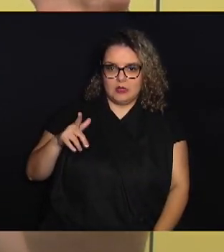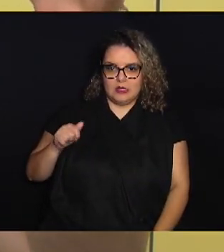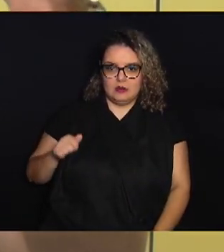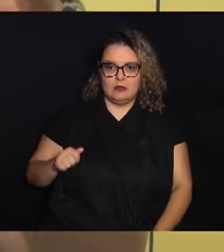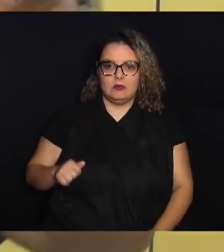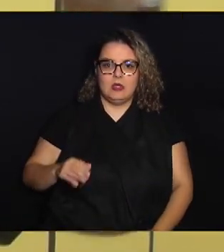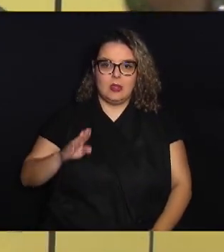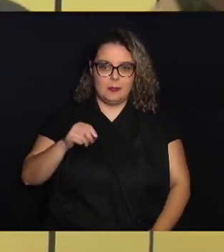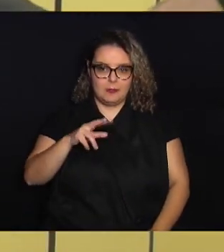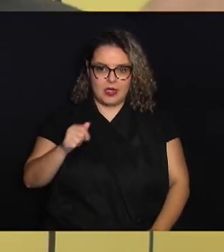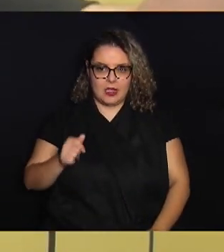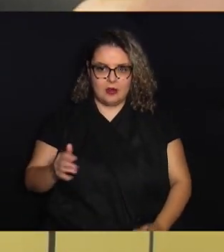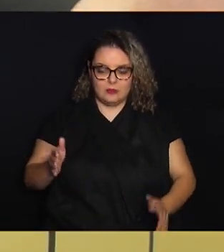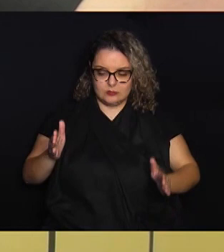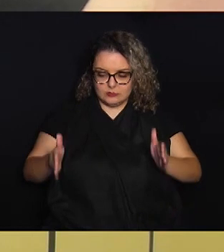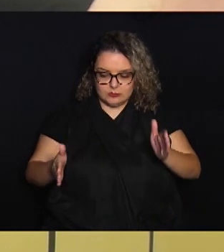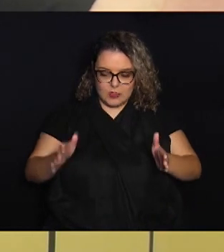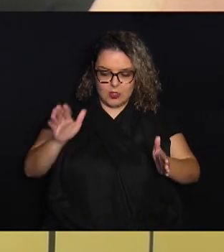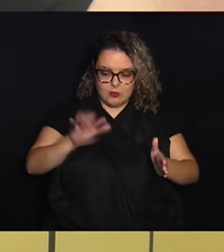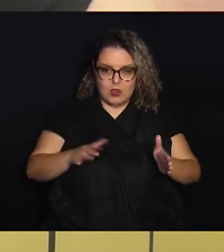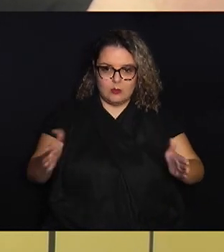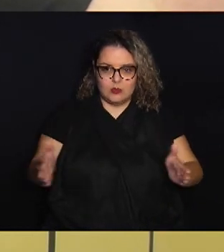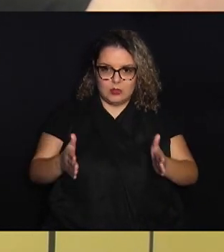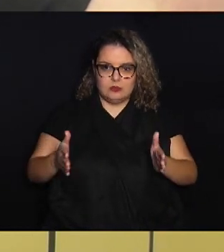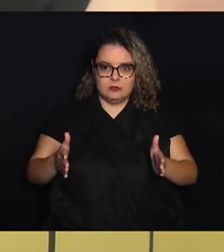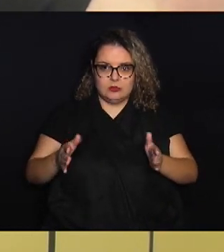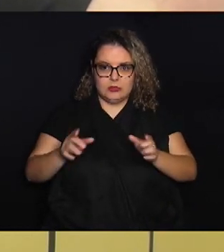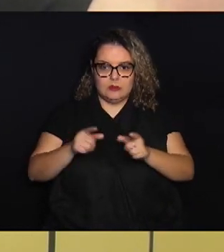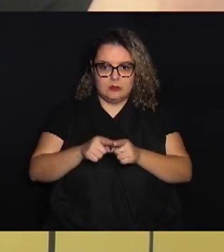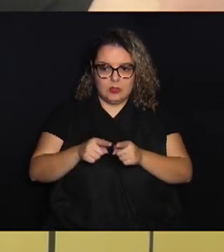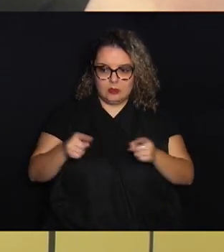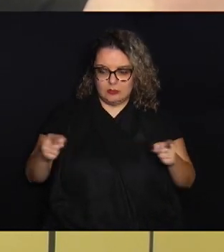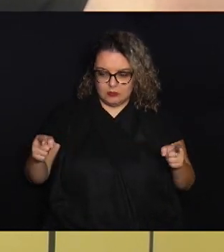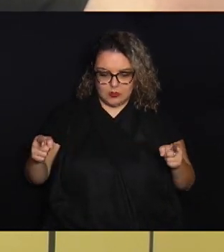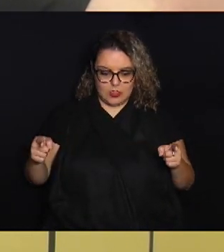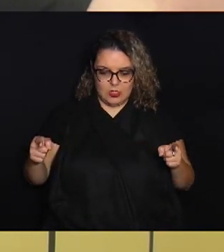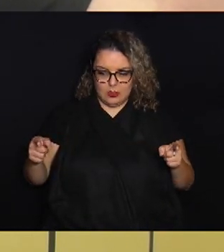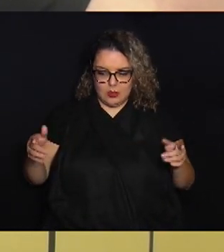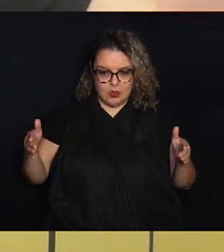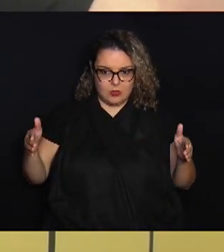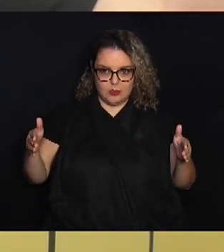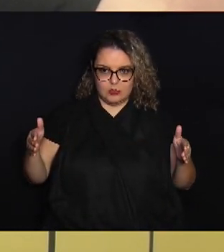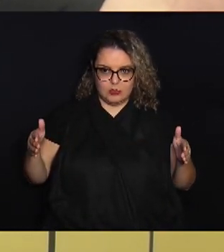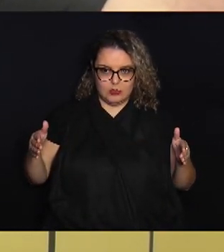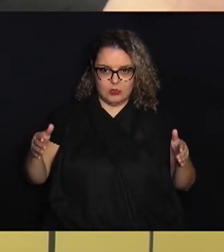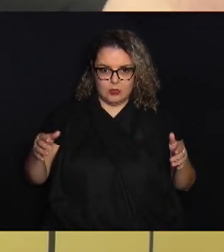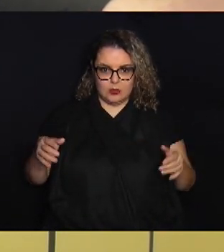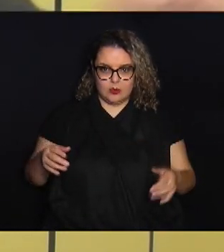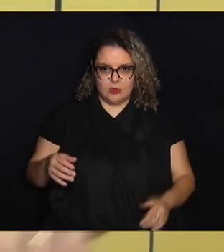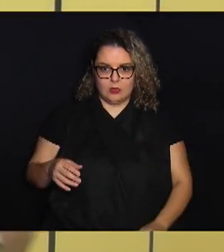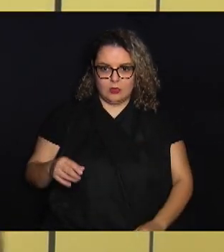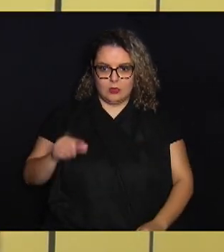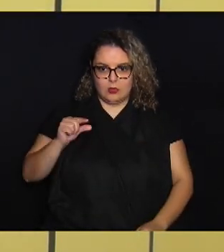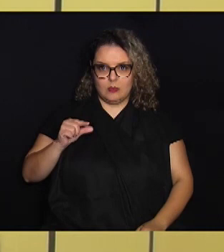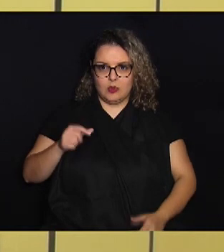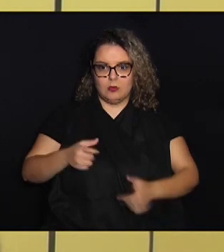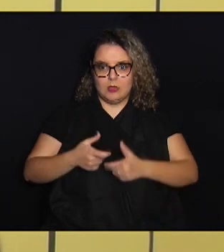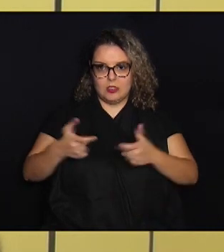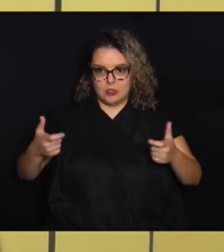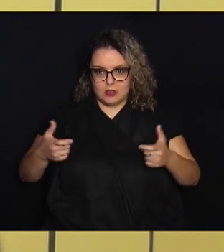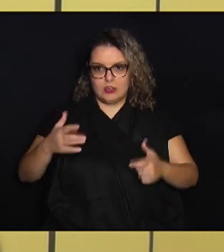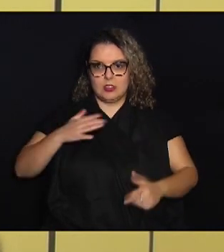duas tábuas. A grossura da parede da catedral é um negócio gigantesco, um pouco mais grossa que a parede da minha casa, bem grossa